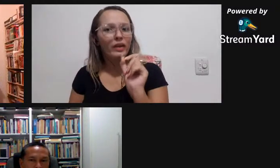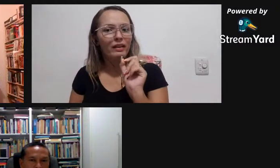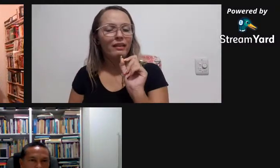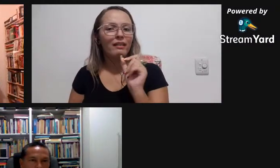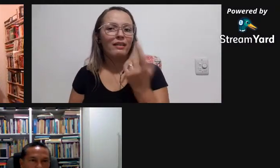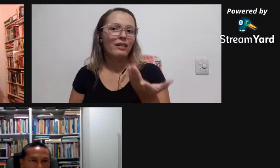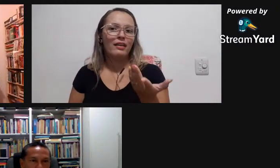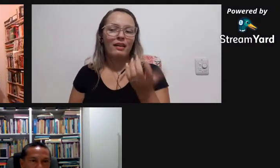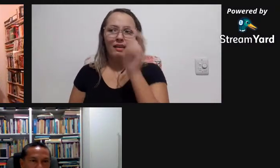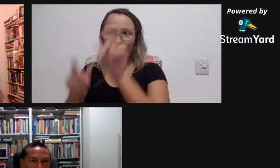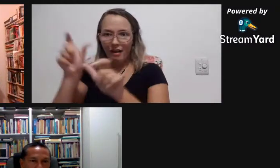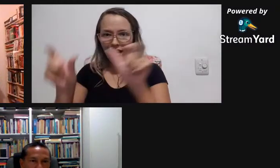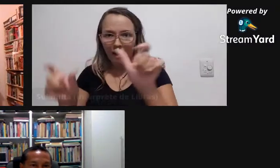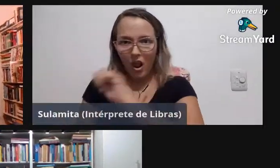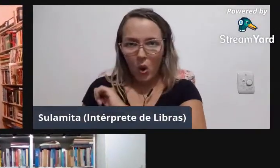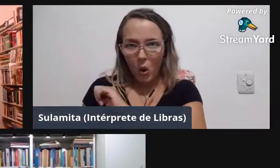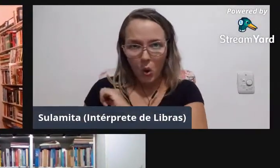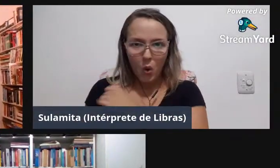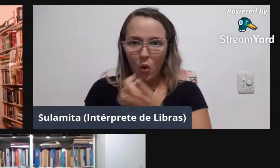não teriam